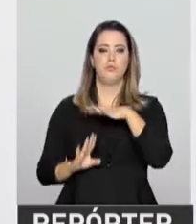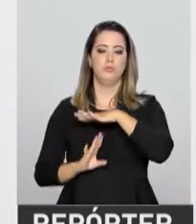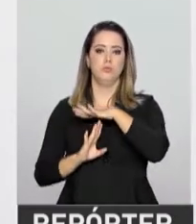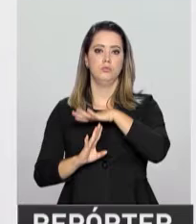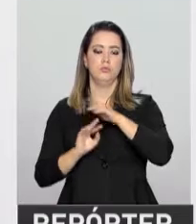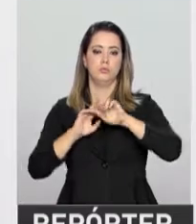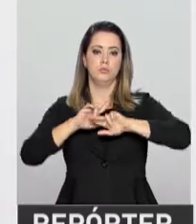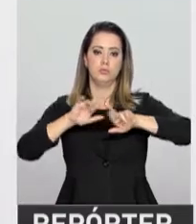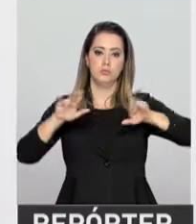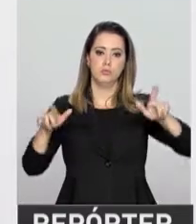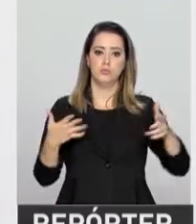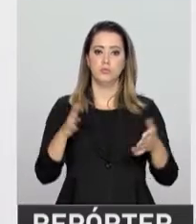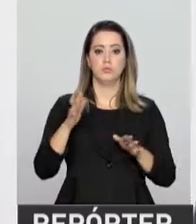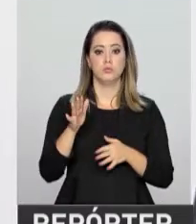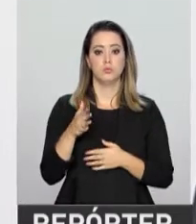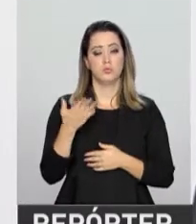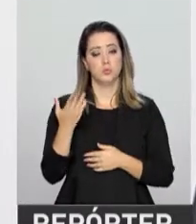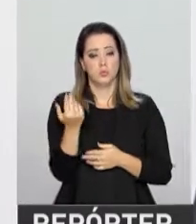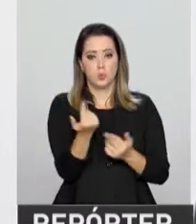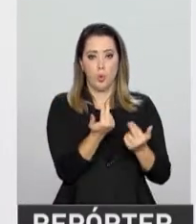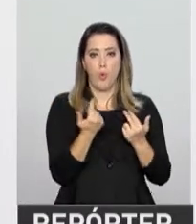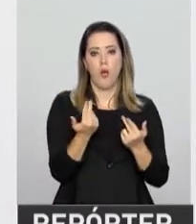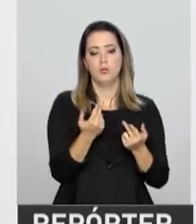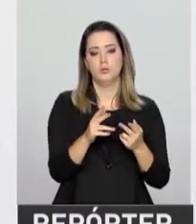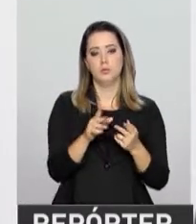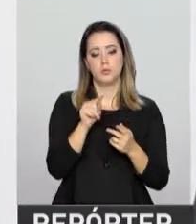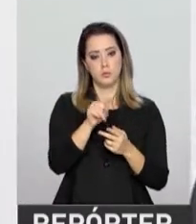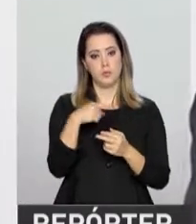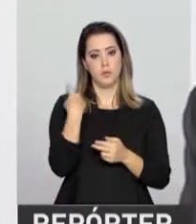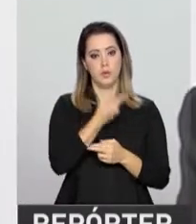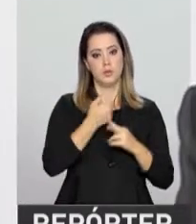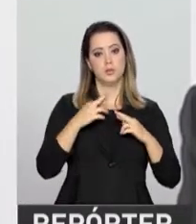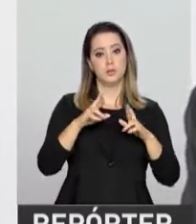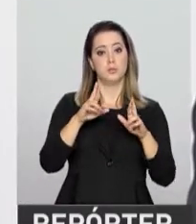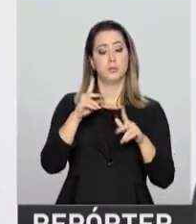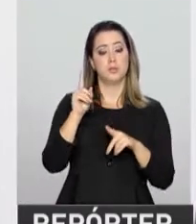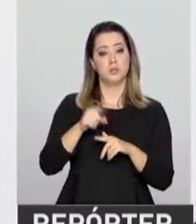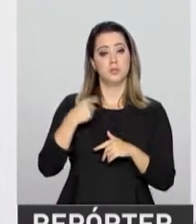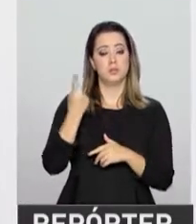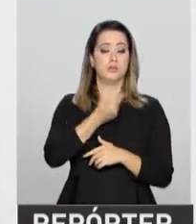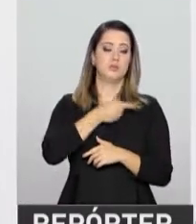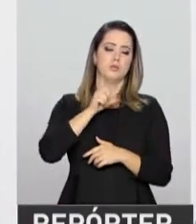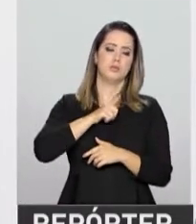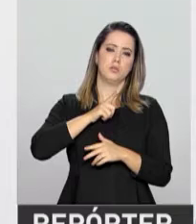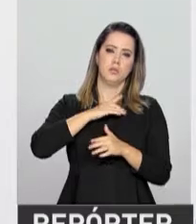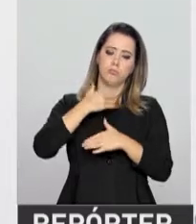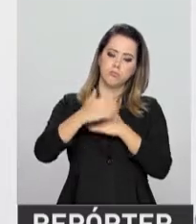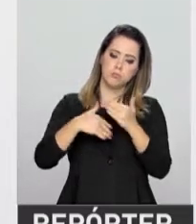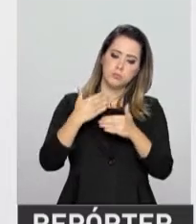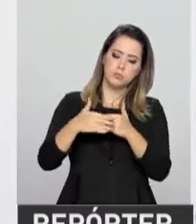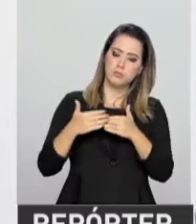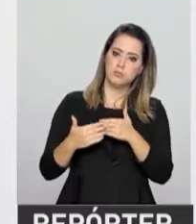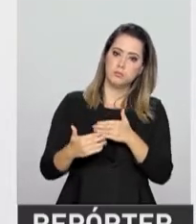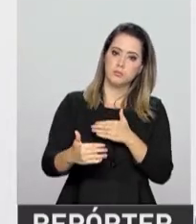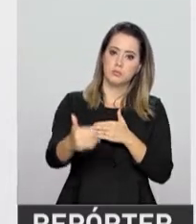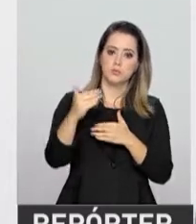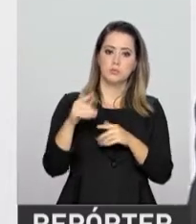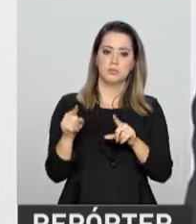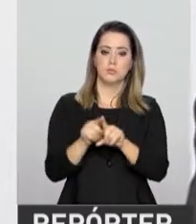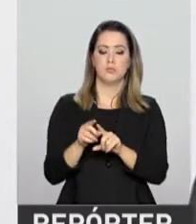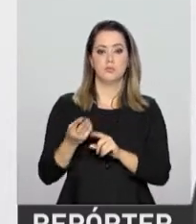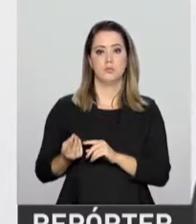variado em torno disso né ea expectativa é que nós tenhamos uma manutenção aí é